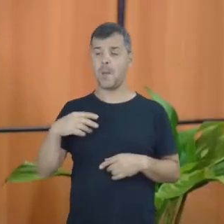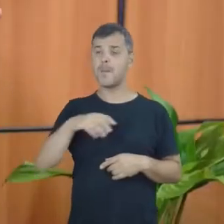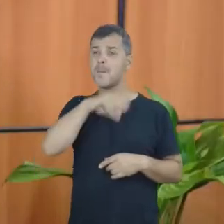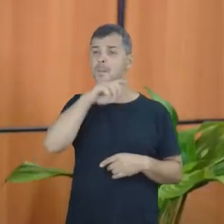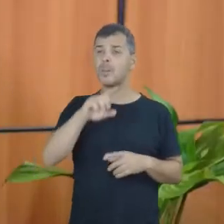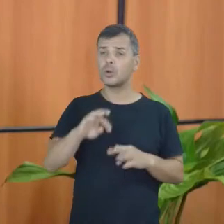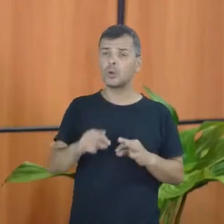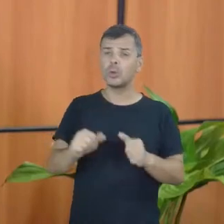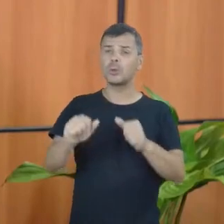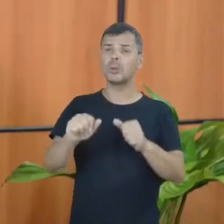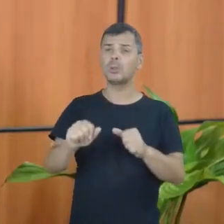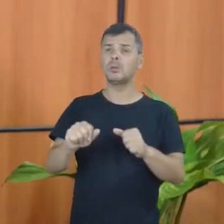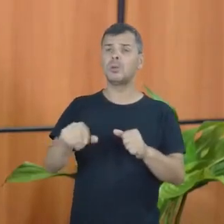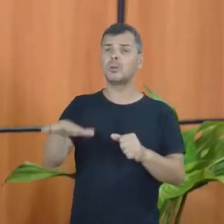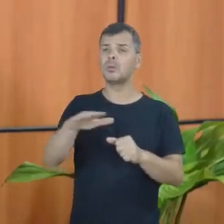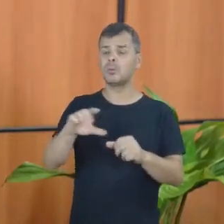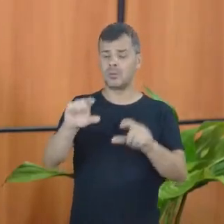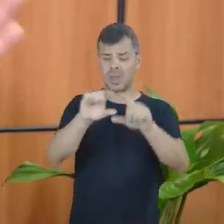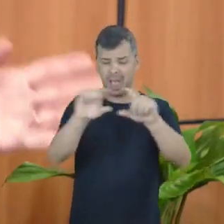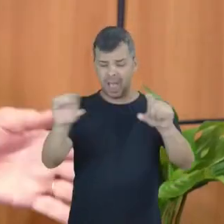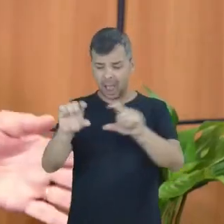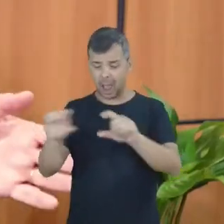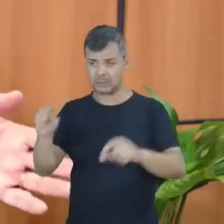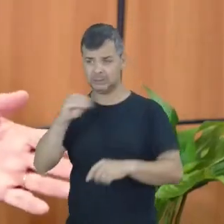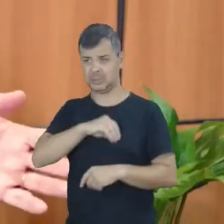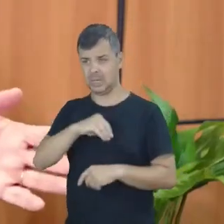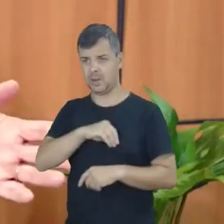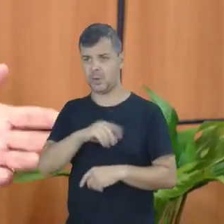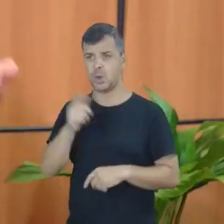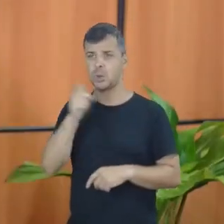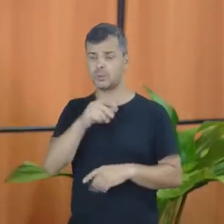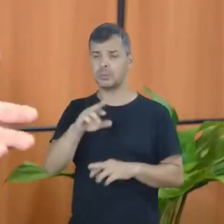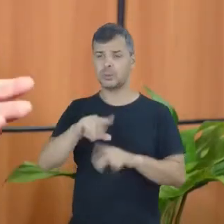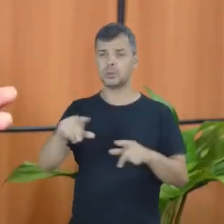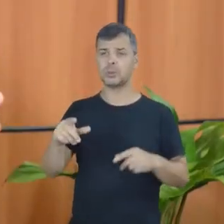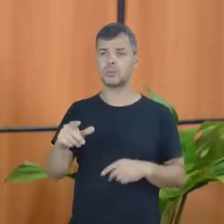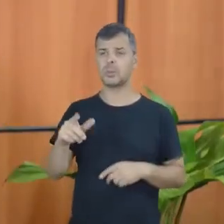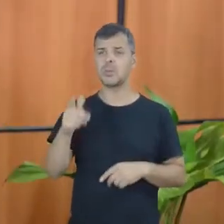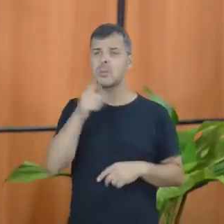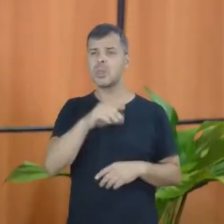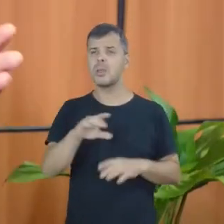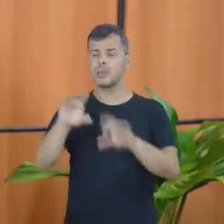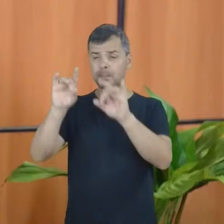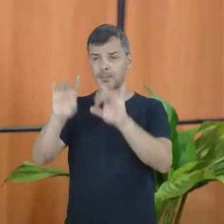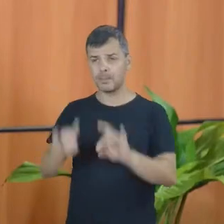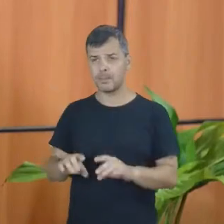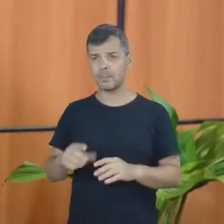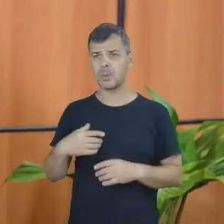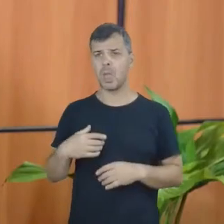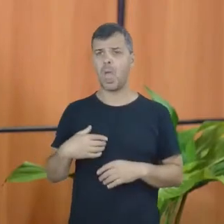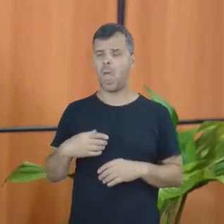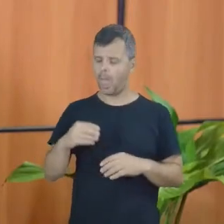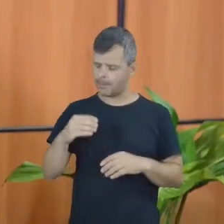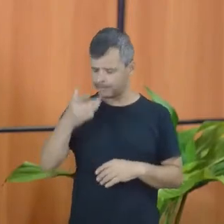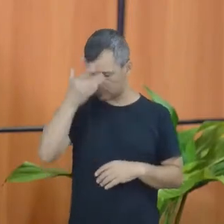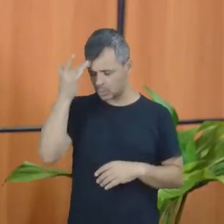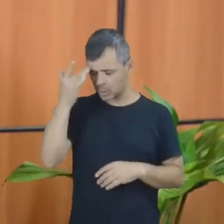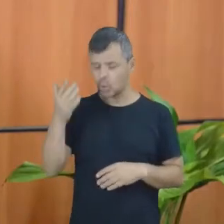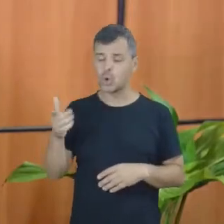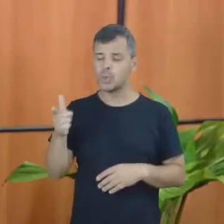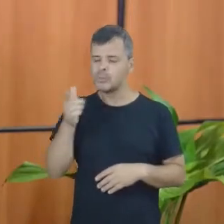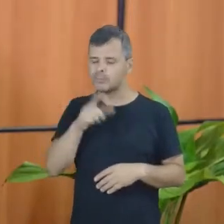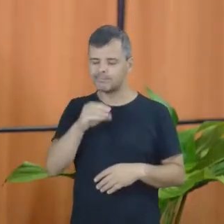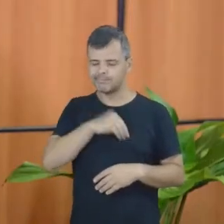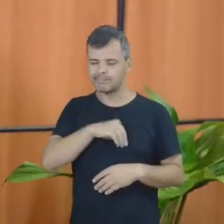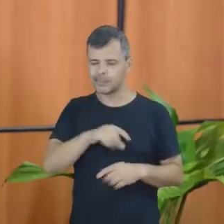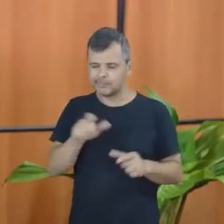embaixo vale para todas as faixas, então todo mundo ganha com isso. Mas quem ganha especialmente é o baixo salário, que vai